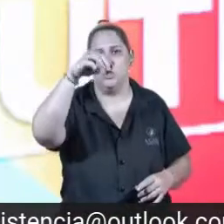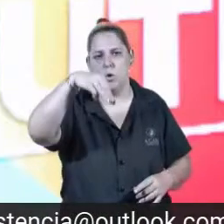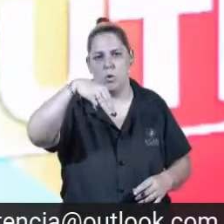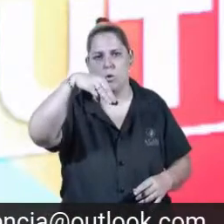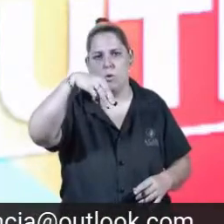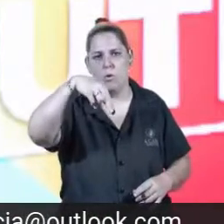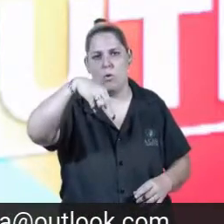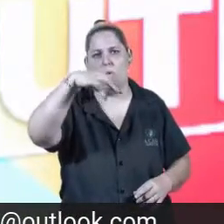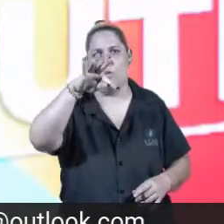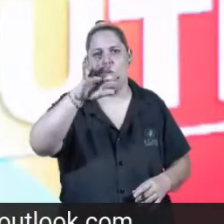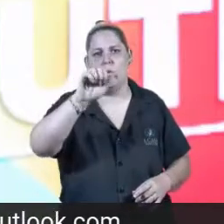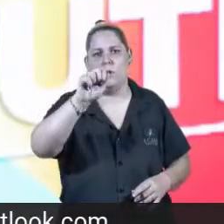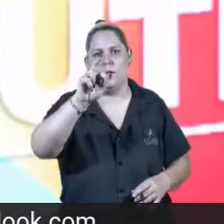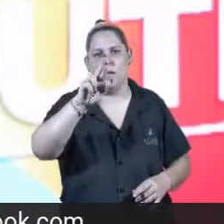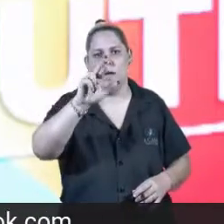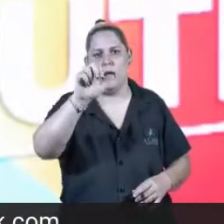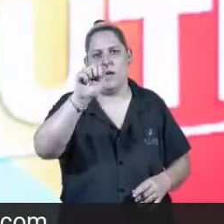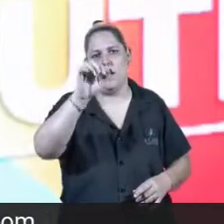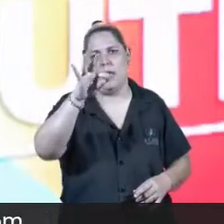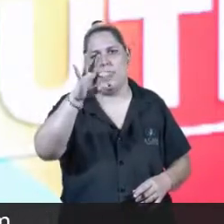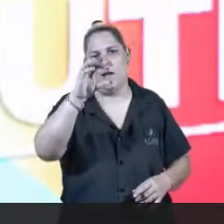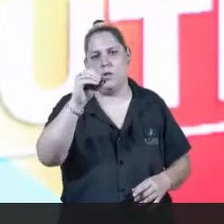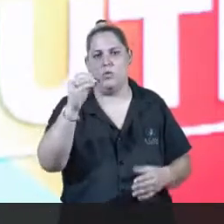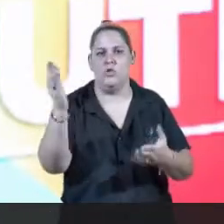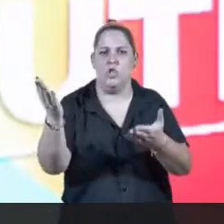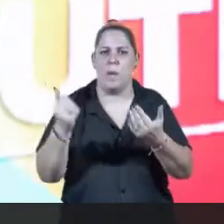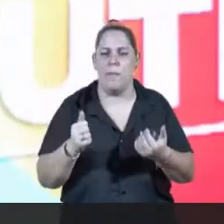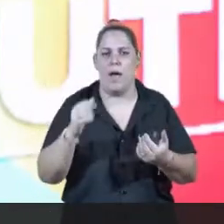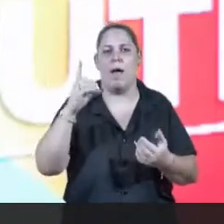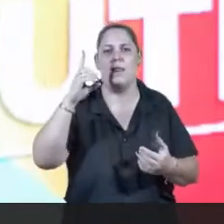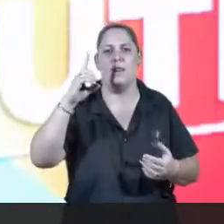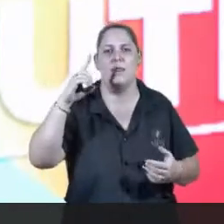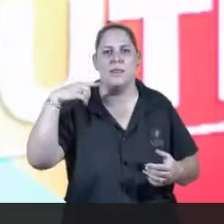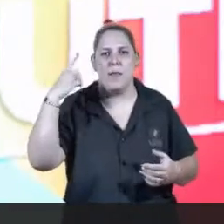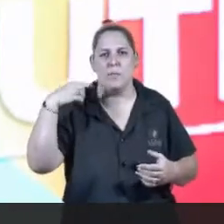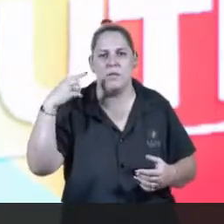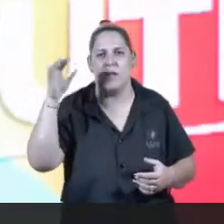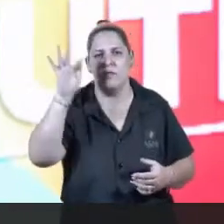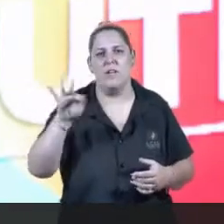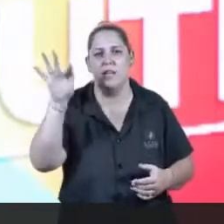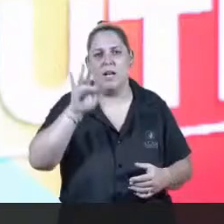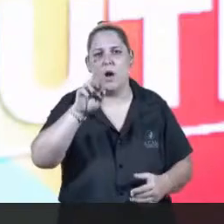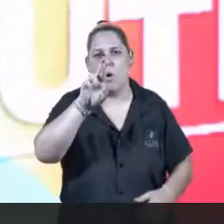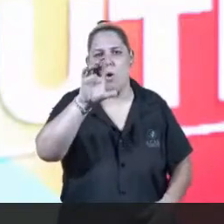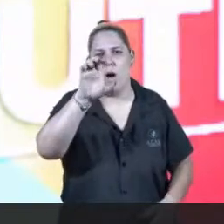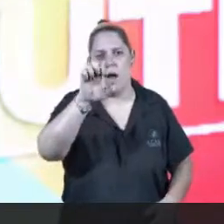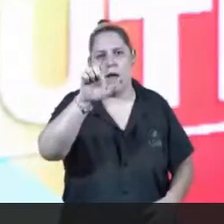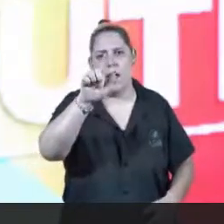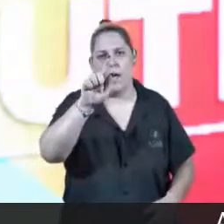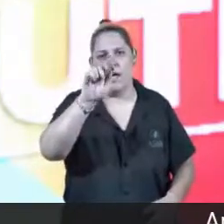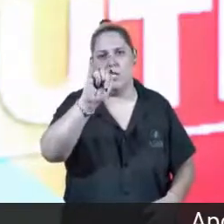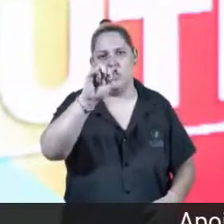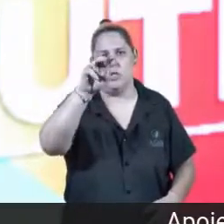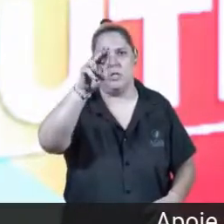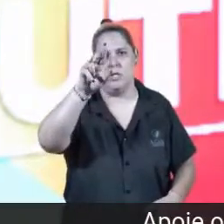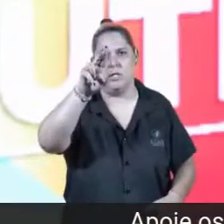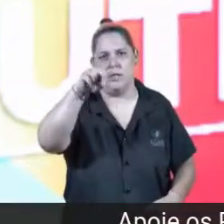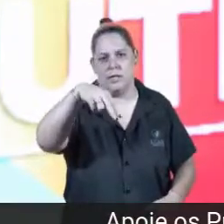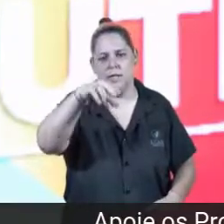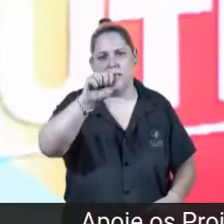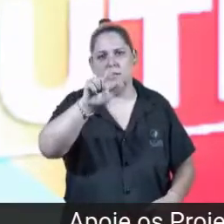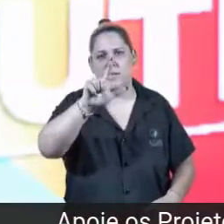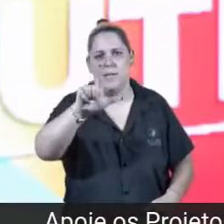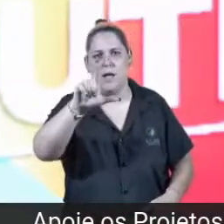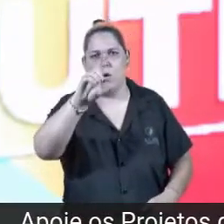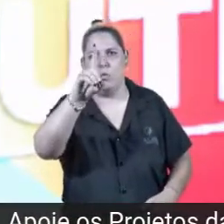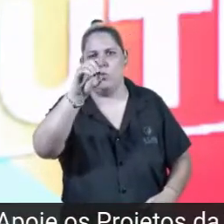quero convidar o nosso deputado federal, Reginaldo Lopes, liderança do PT na Câmara, que está com a gente